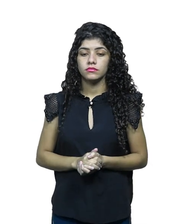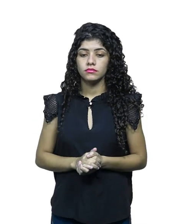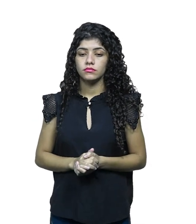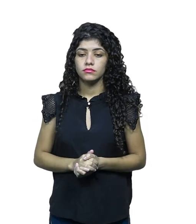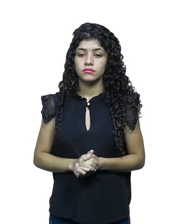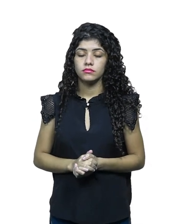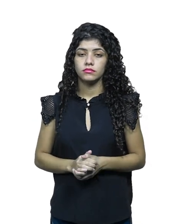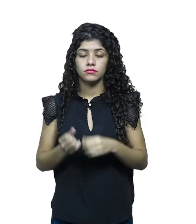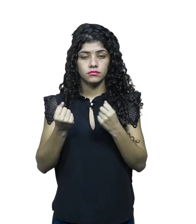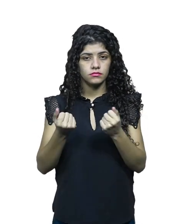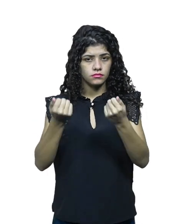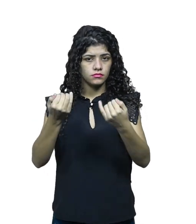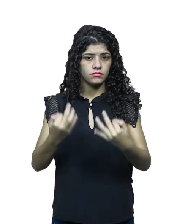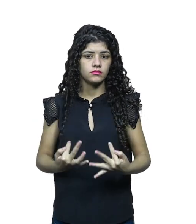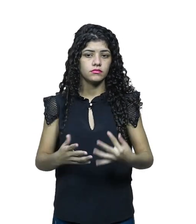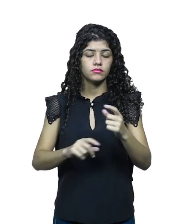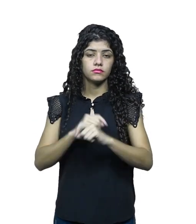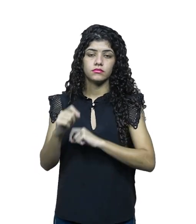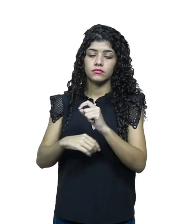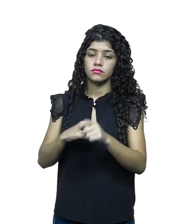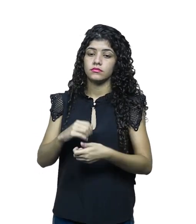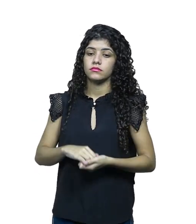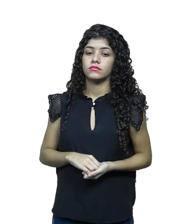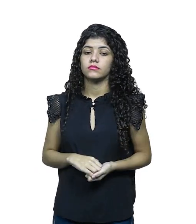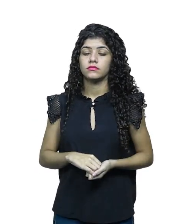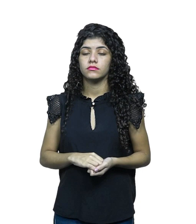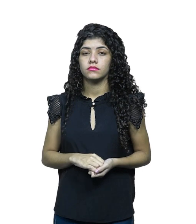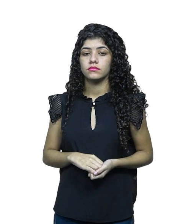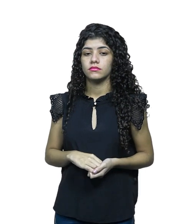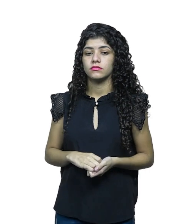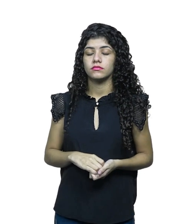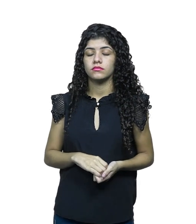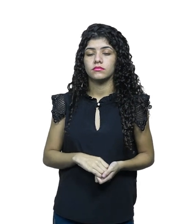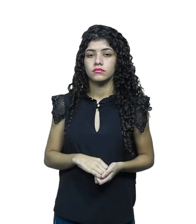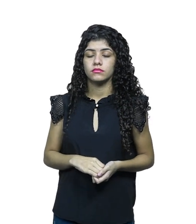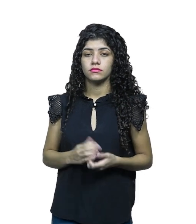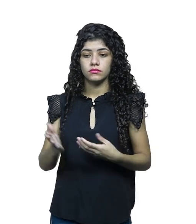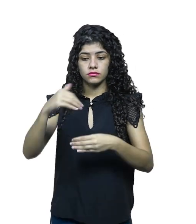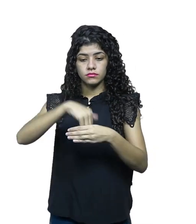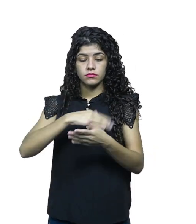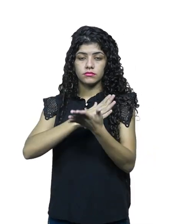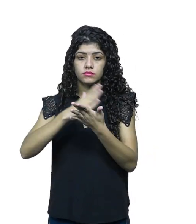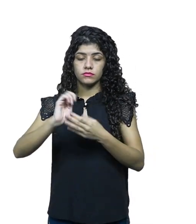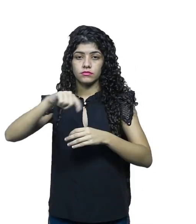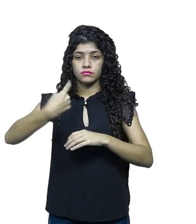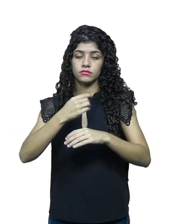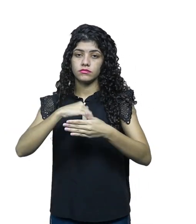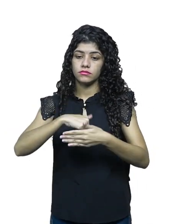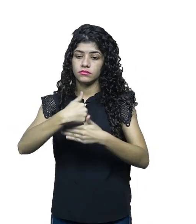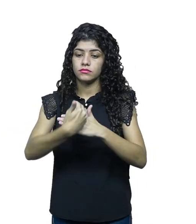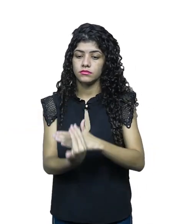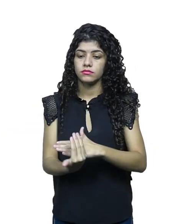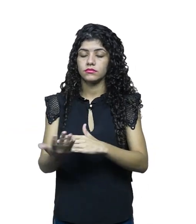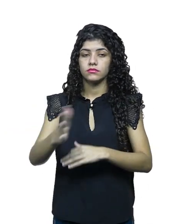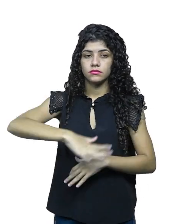Então, eu posso colocar isso no cabeçalho como interna barra externa, porque ela começou no interior de um carro